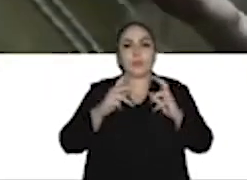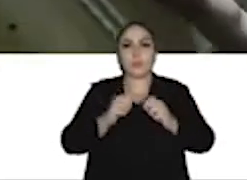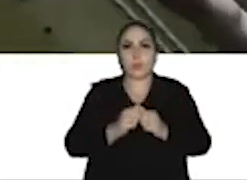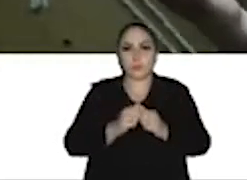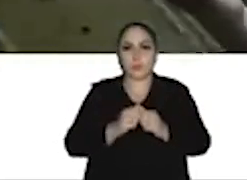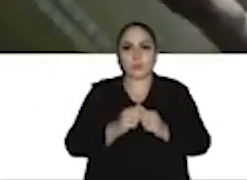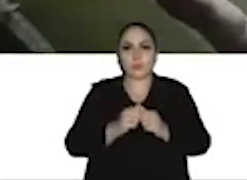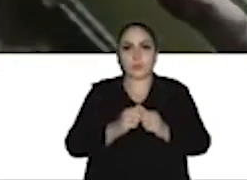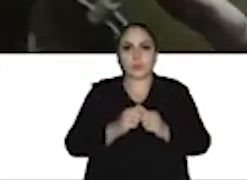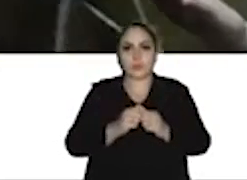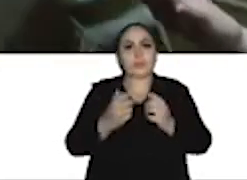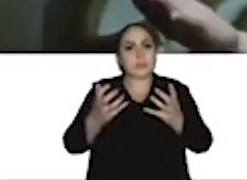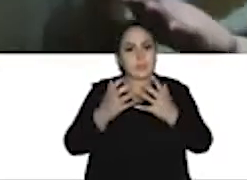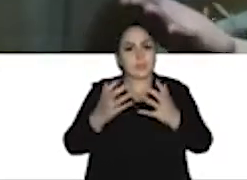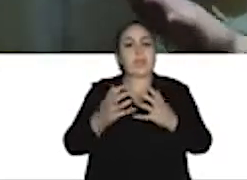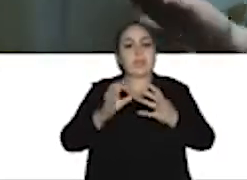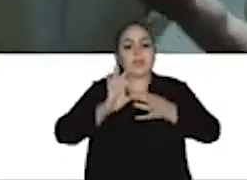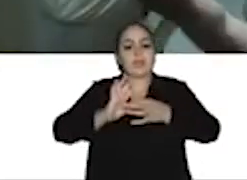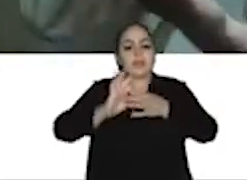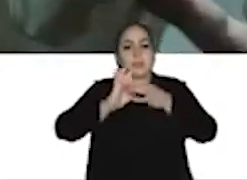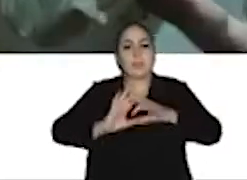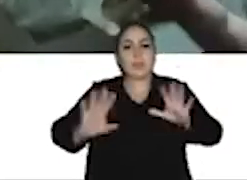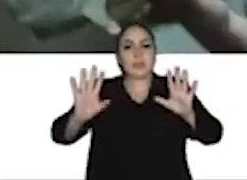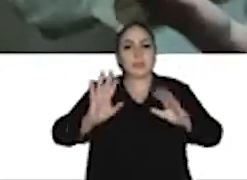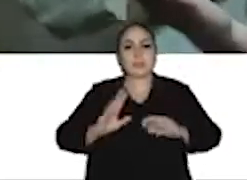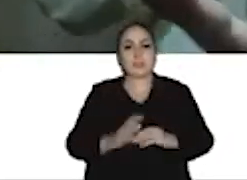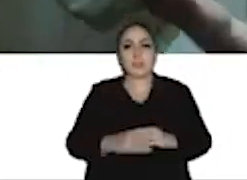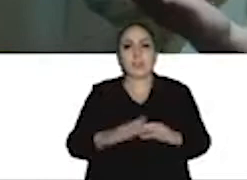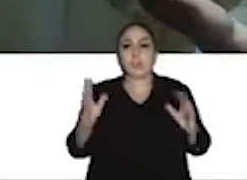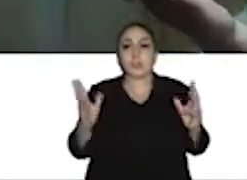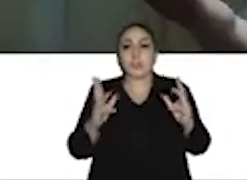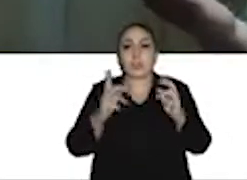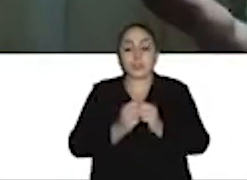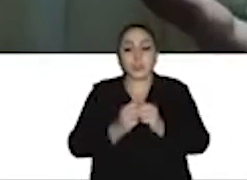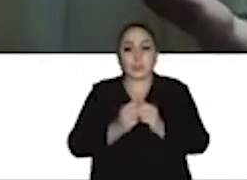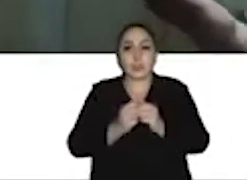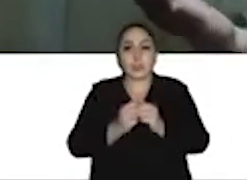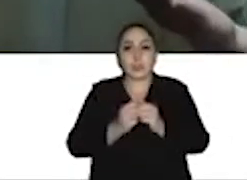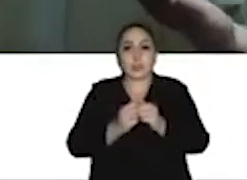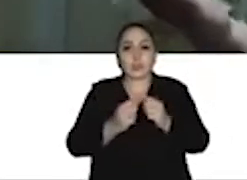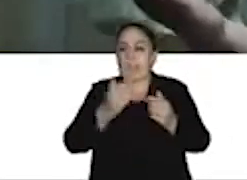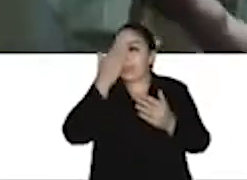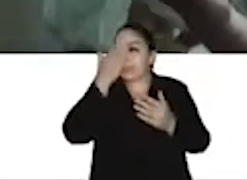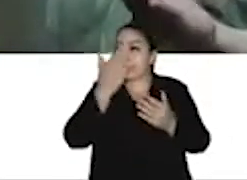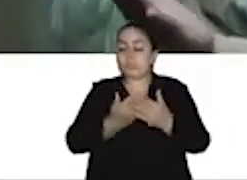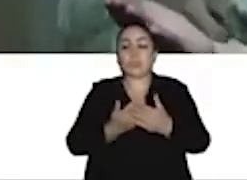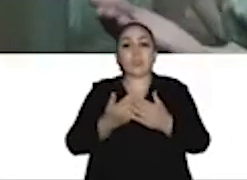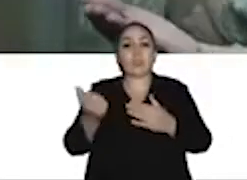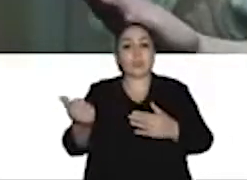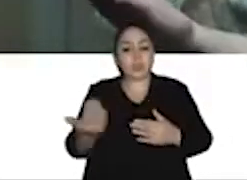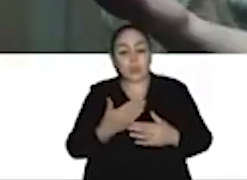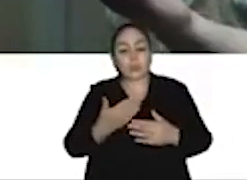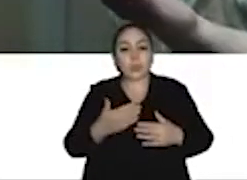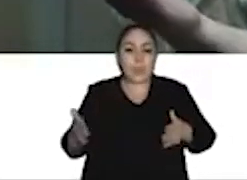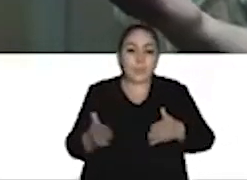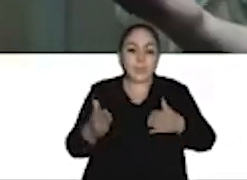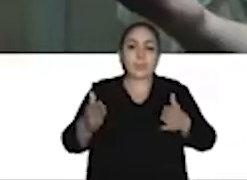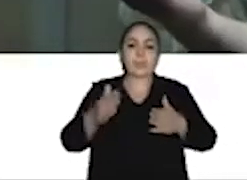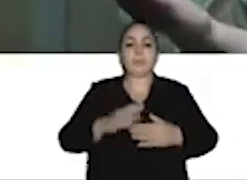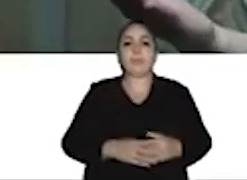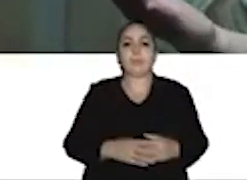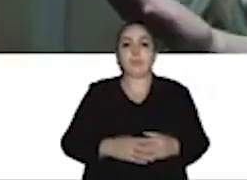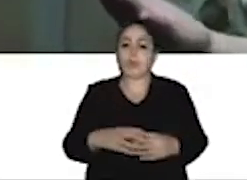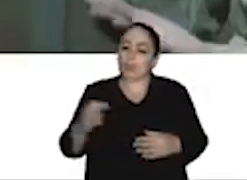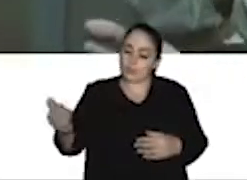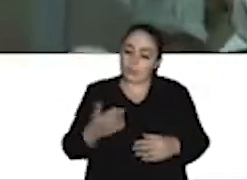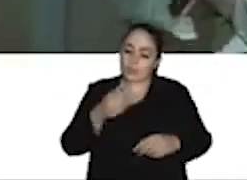todos que querem a liberdade, para que todos que acreditam num novo caminho,